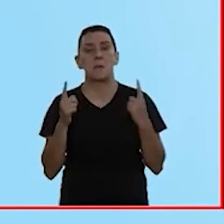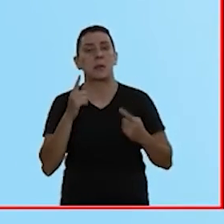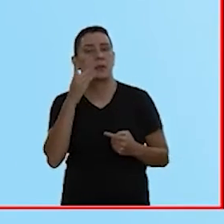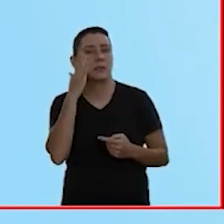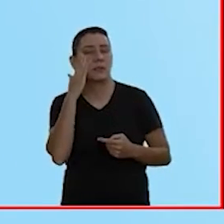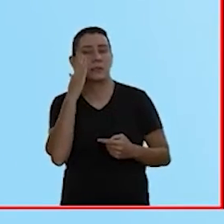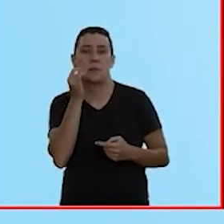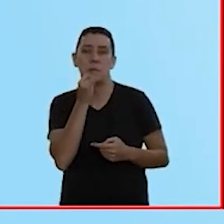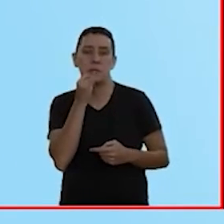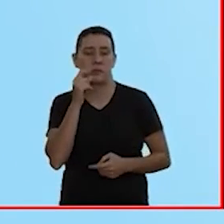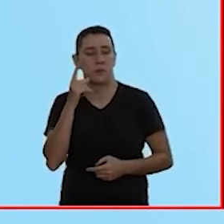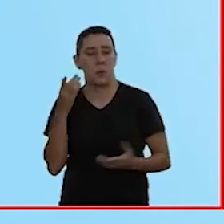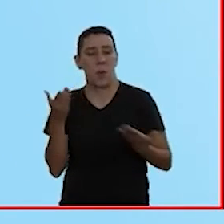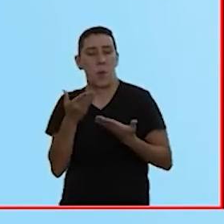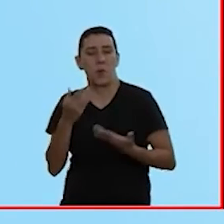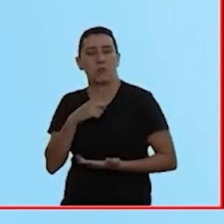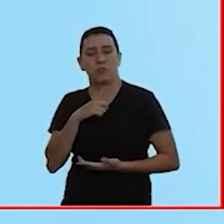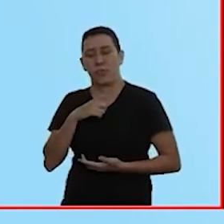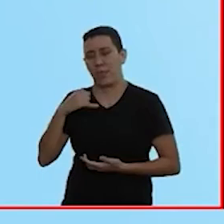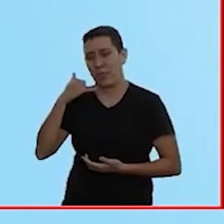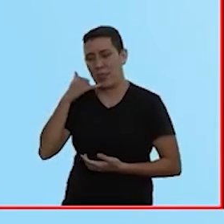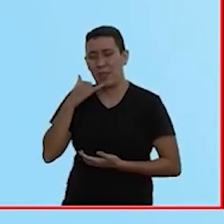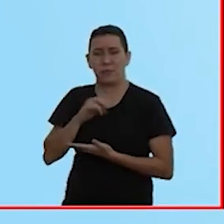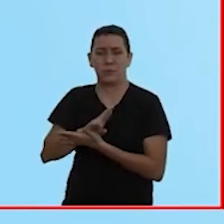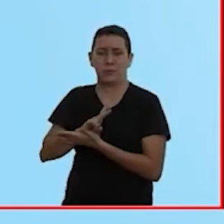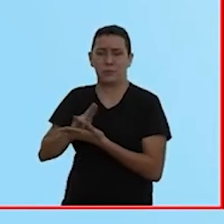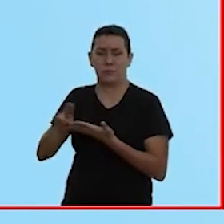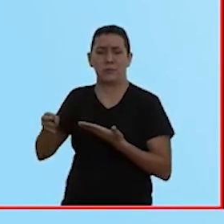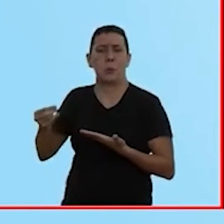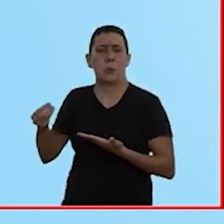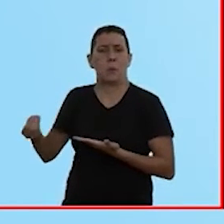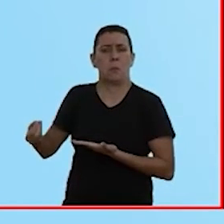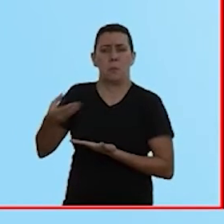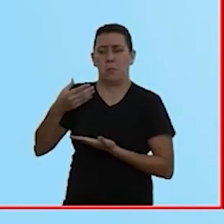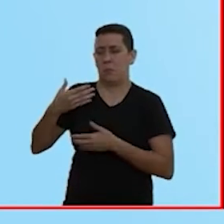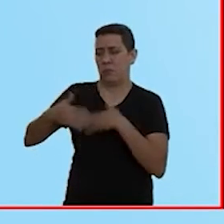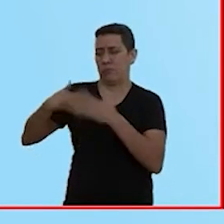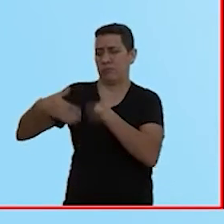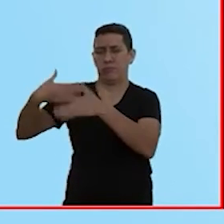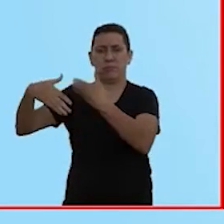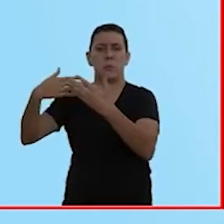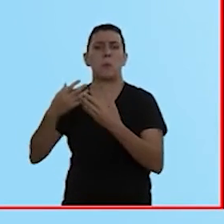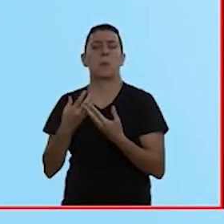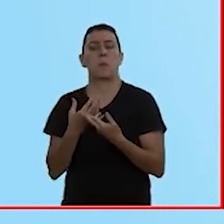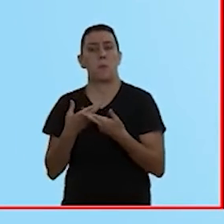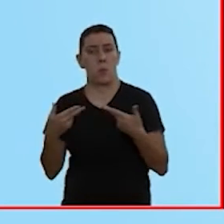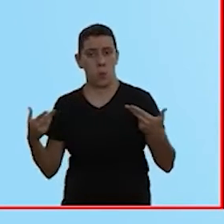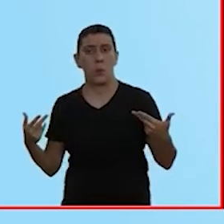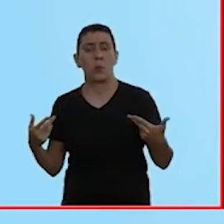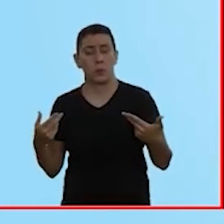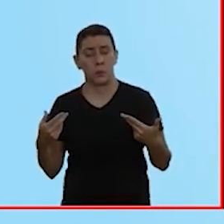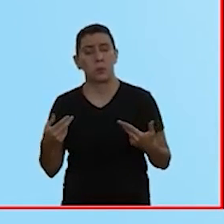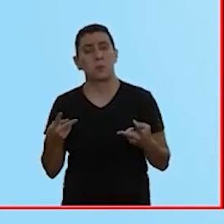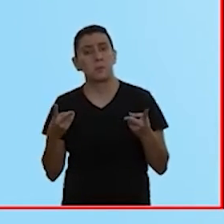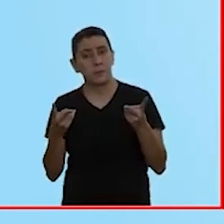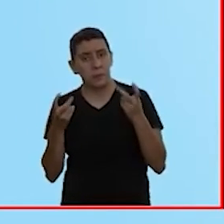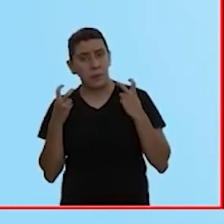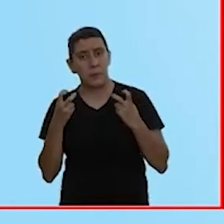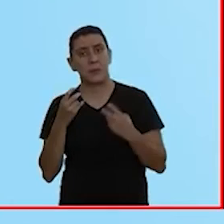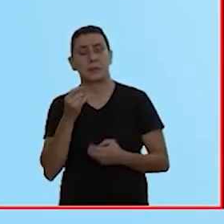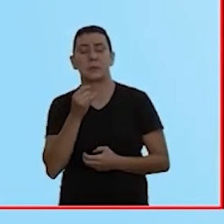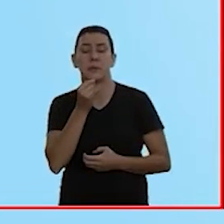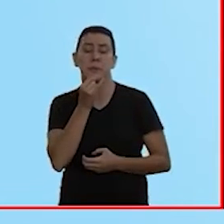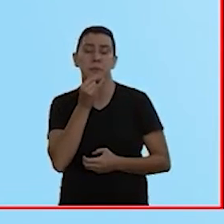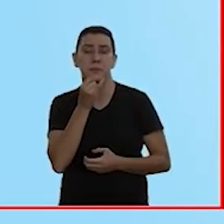quando a gente pega uns smartphones modernos a gente percebe que que o a relação